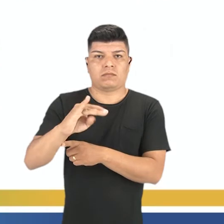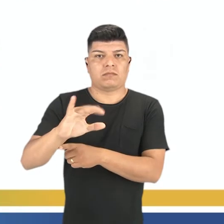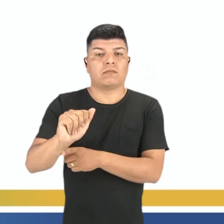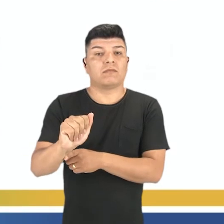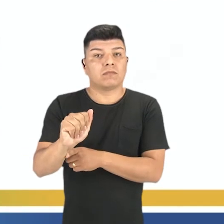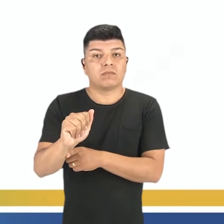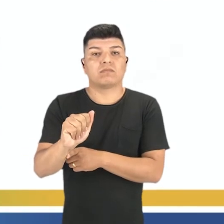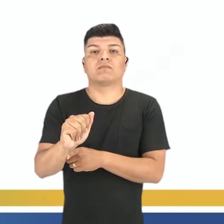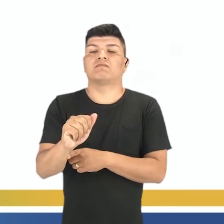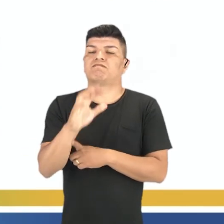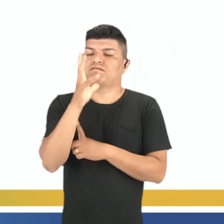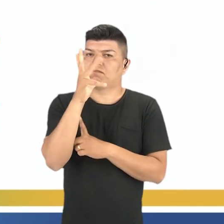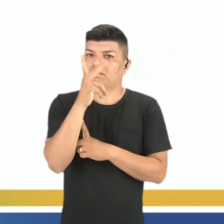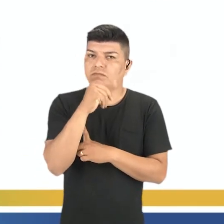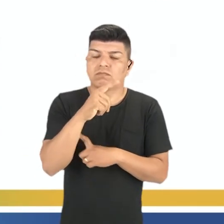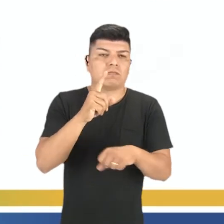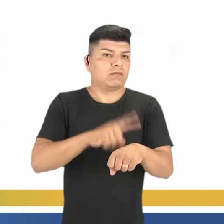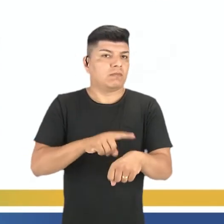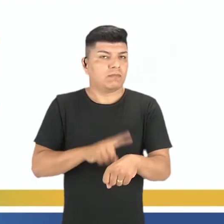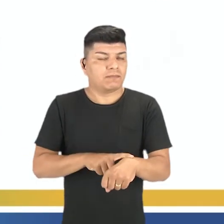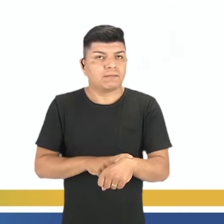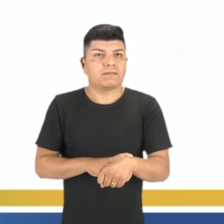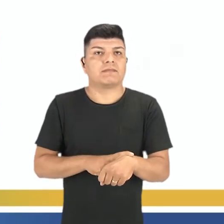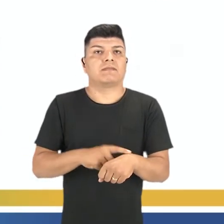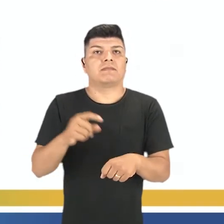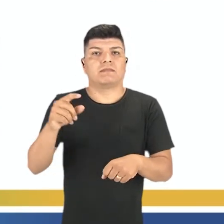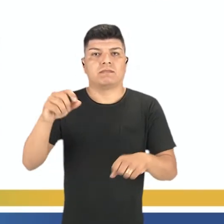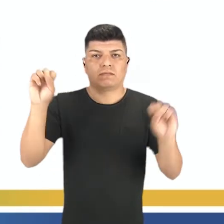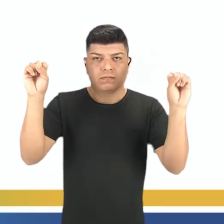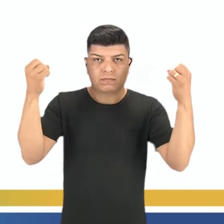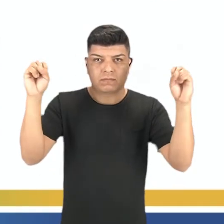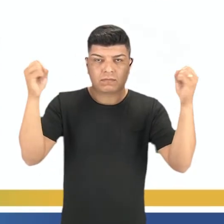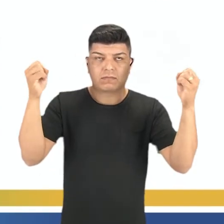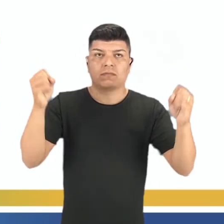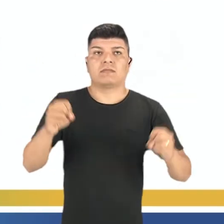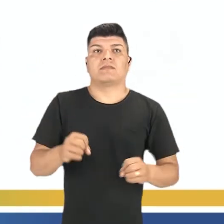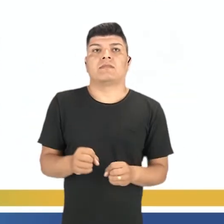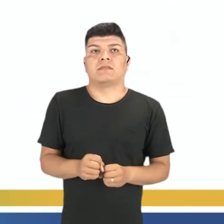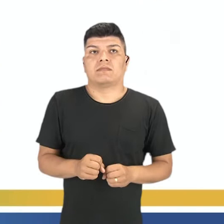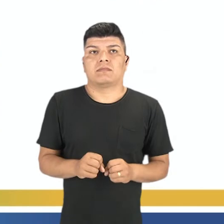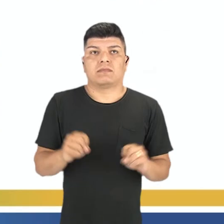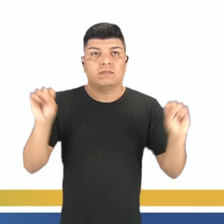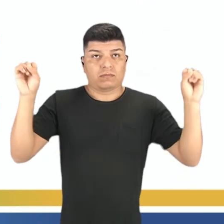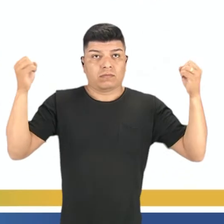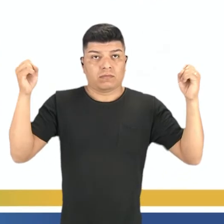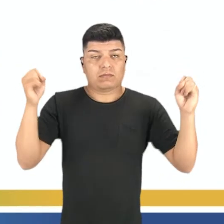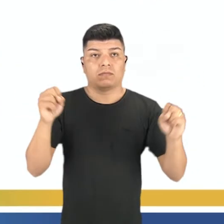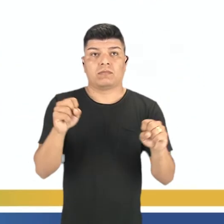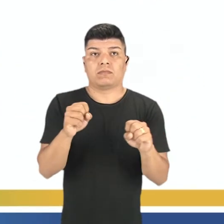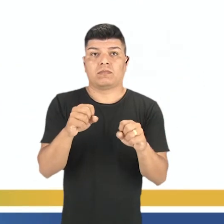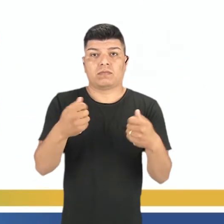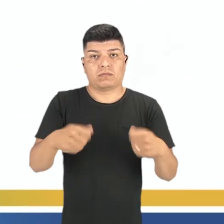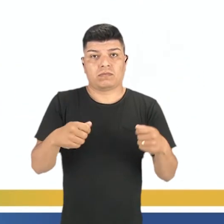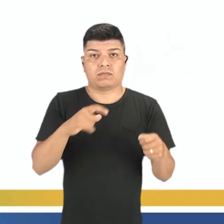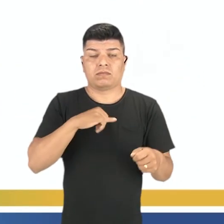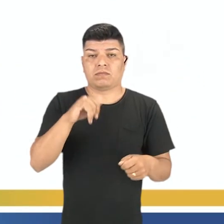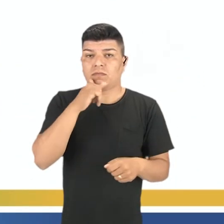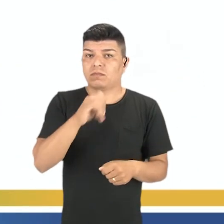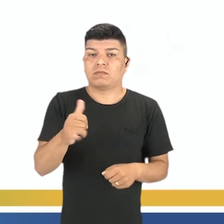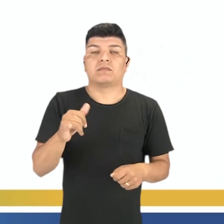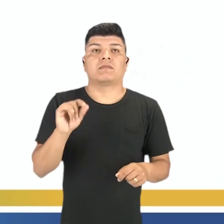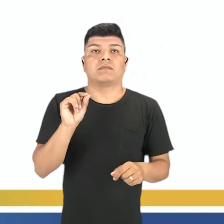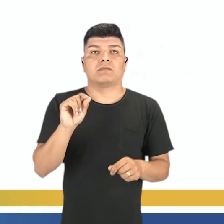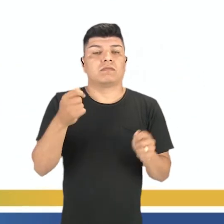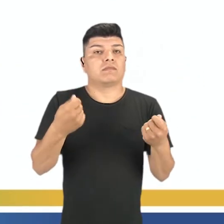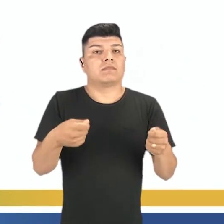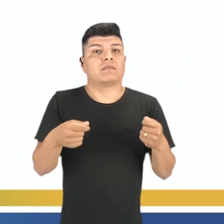longos tempos, longas durações. E para essas longas durações você precisa produzir energia. E para a produção de energia você